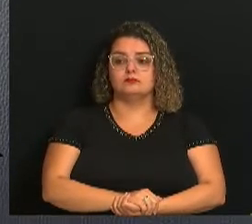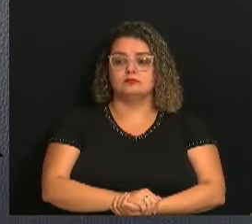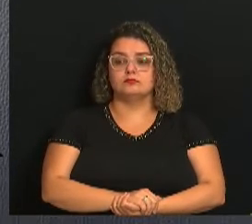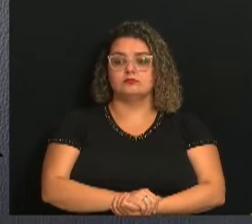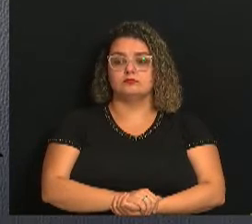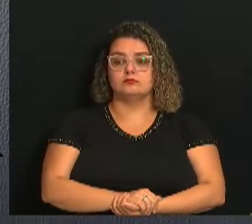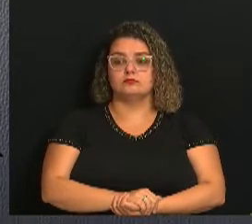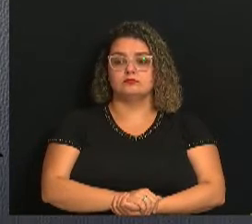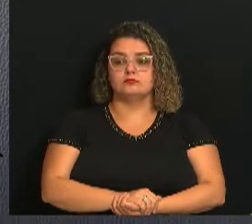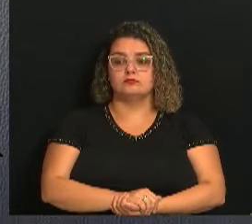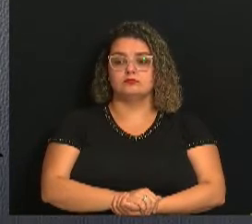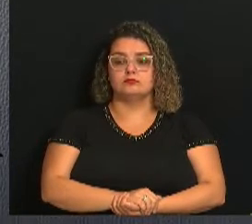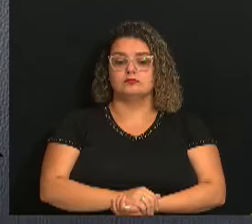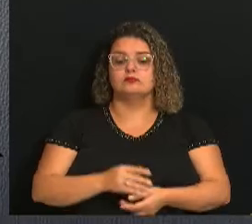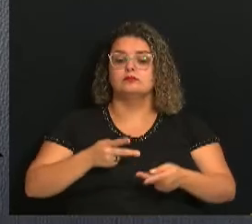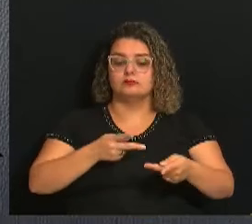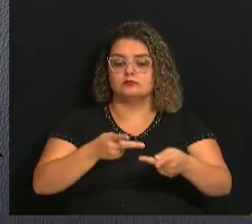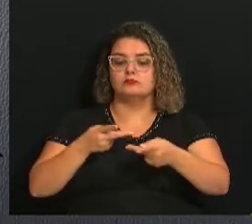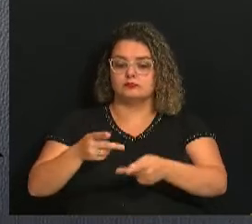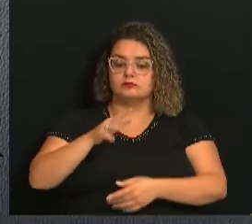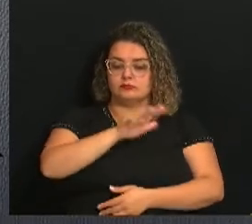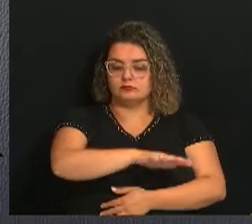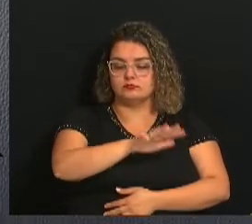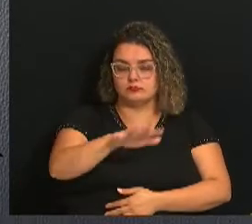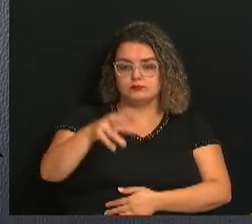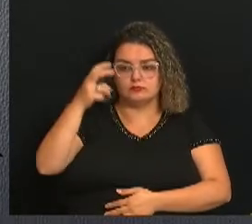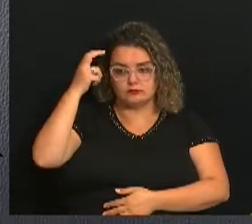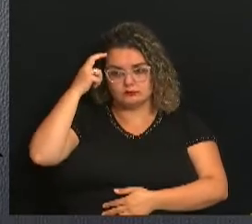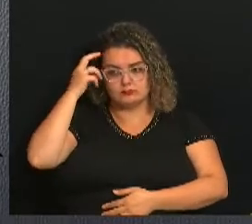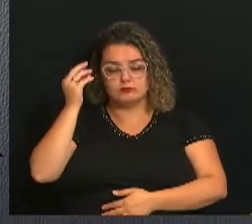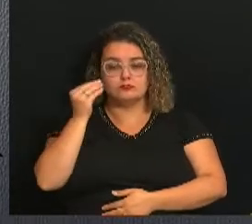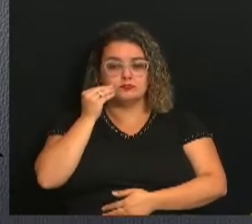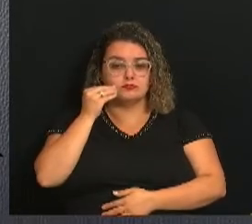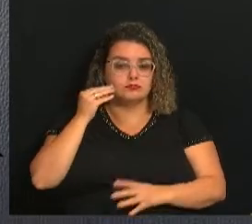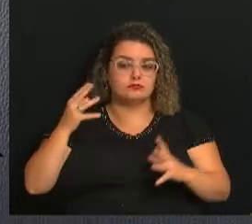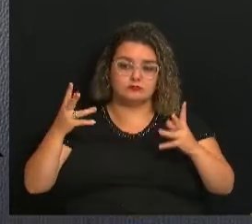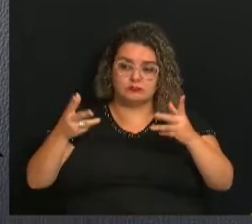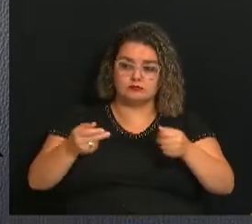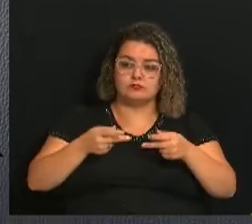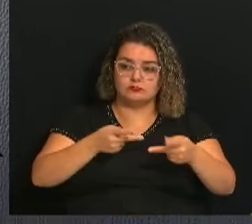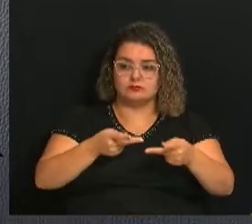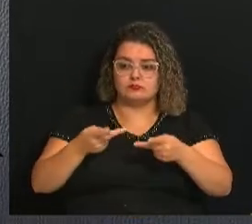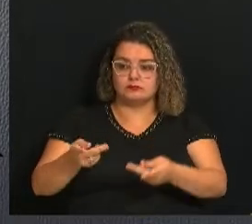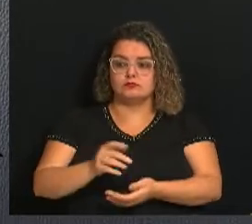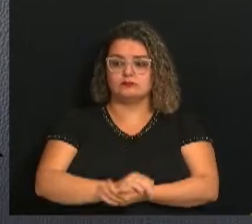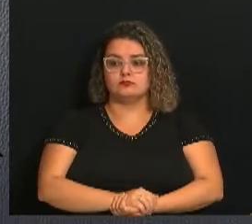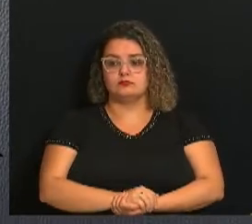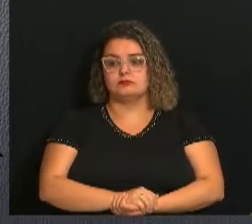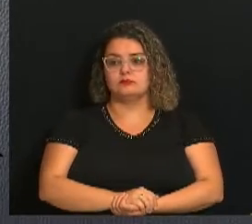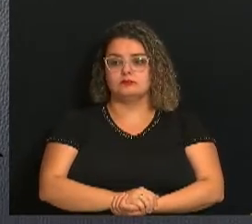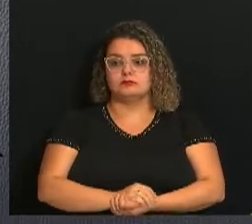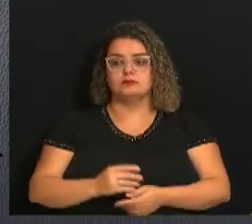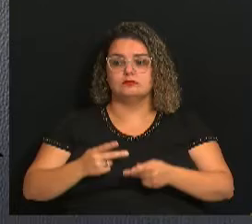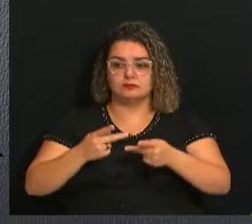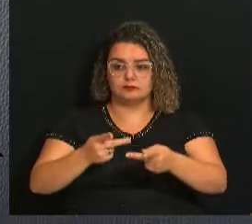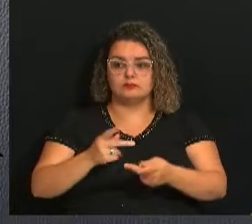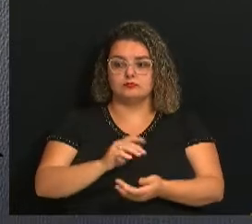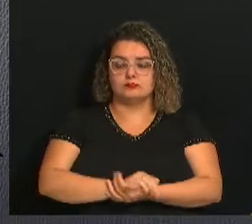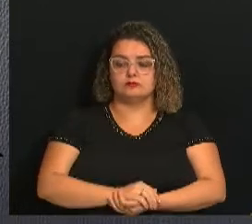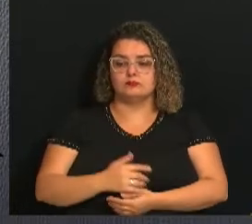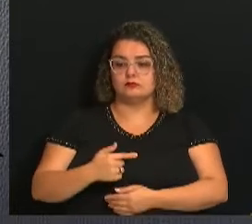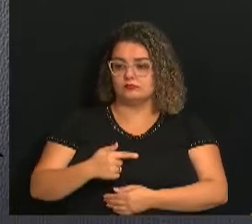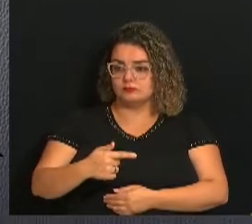alguns equipamentos da cultura. A gente está tentando visitar todos os equipamentos públicos, né? Eu tenho visitado, semanas que eu